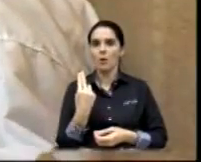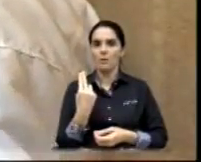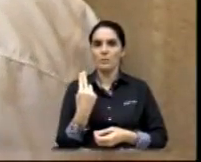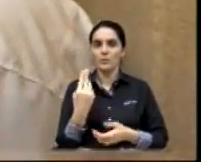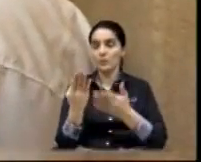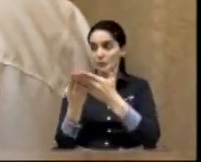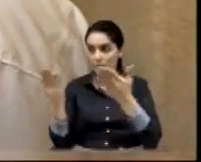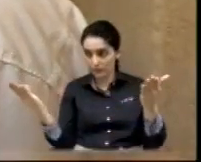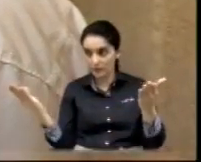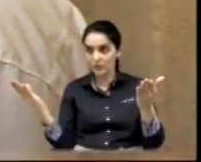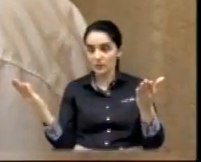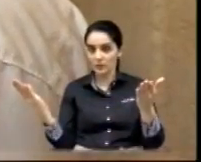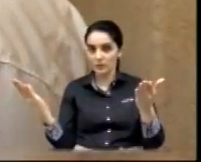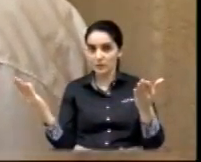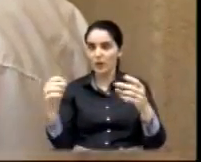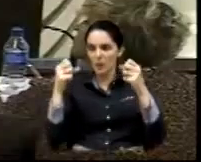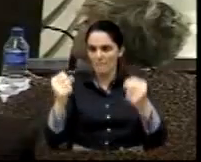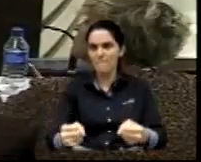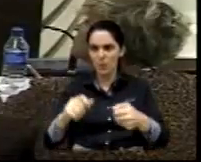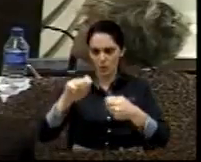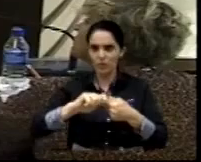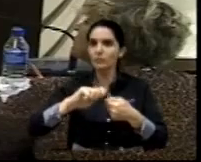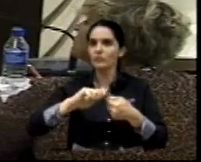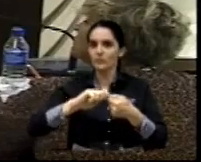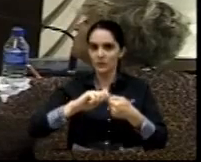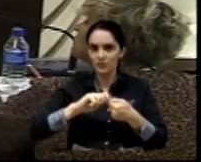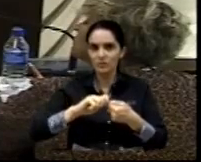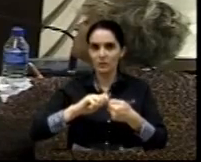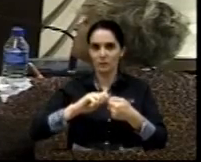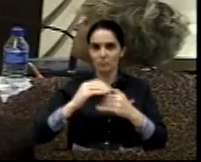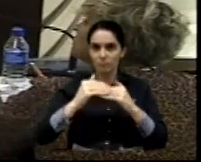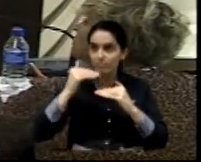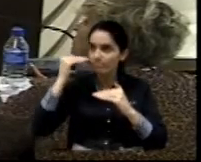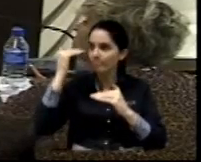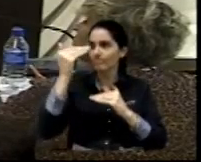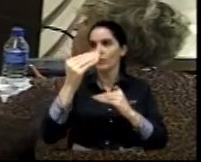vocês aqui podem fazer muito mais, com